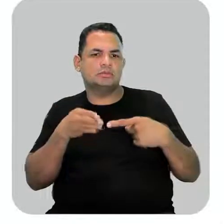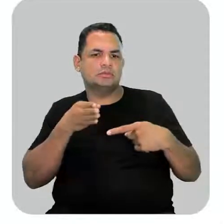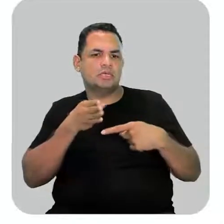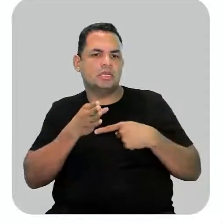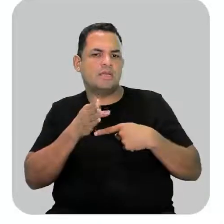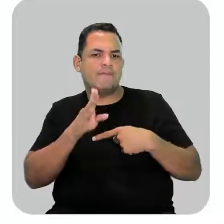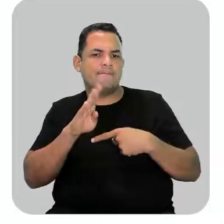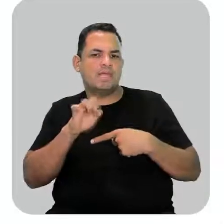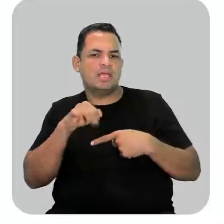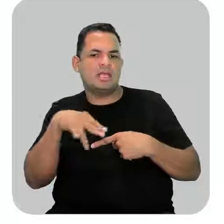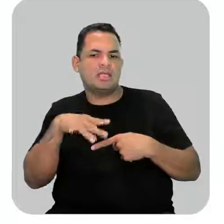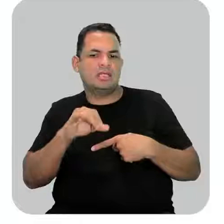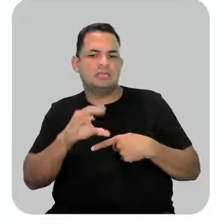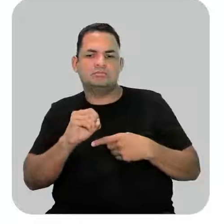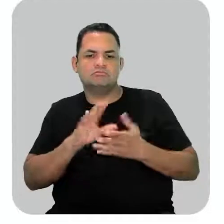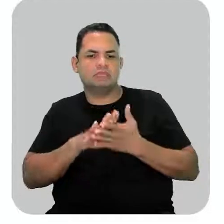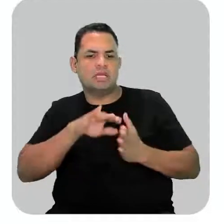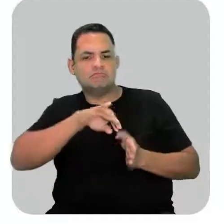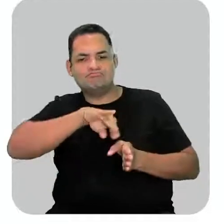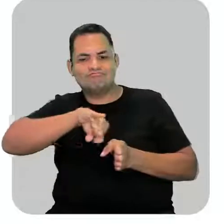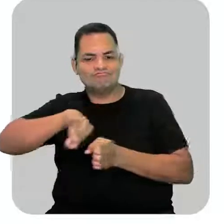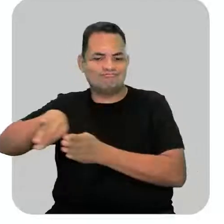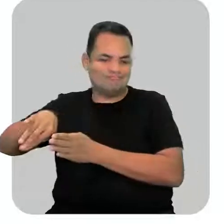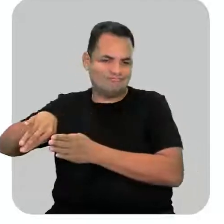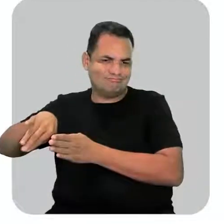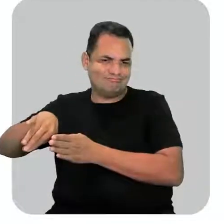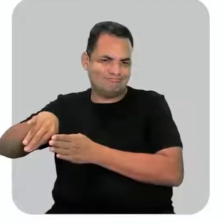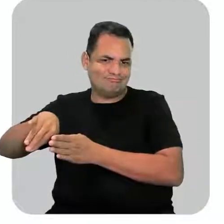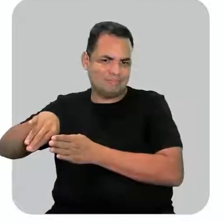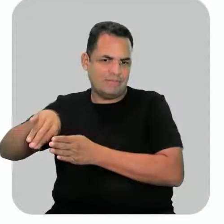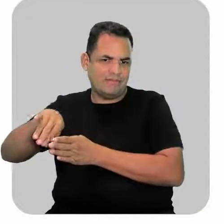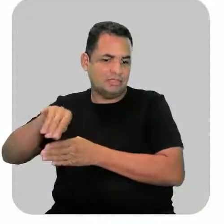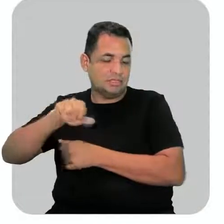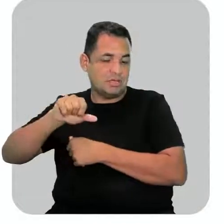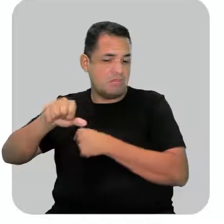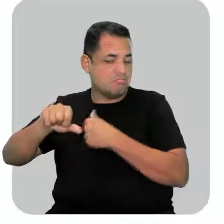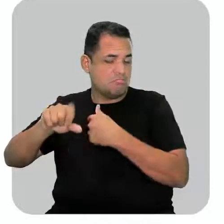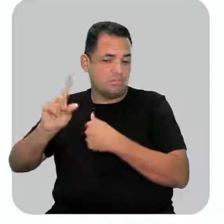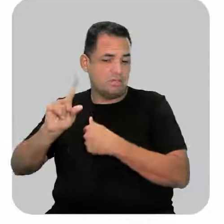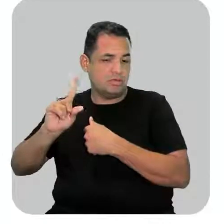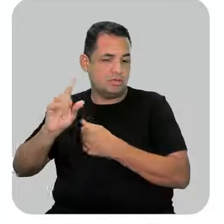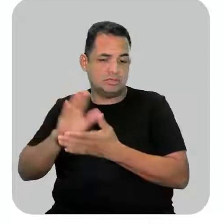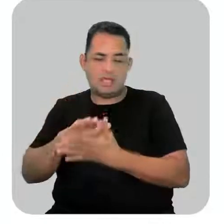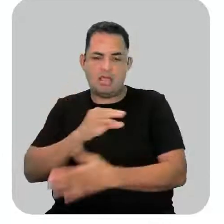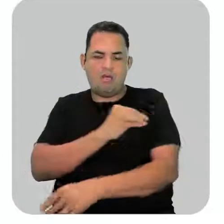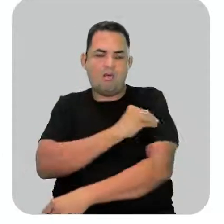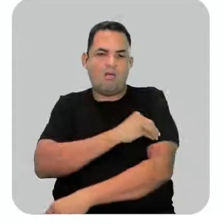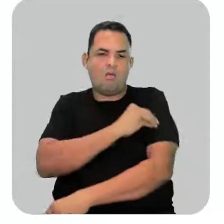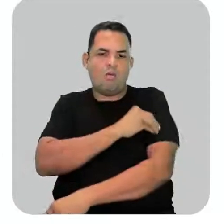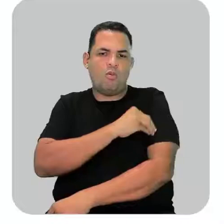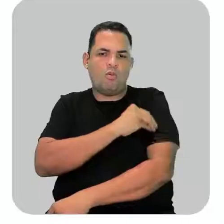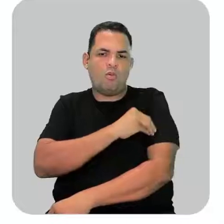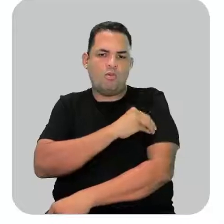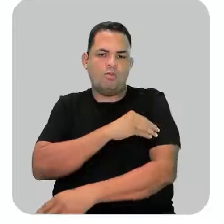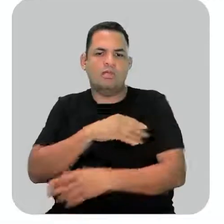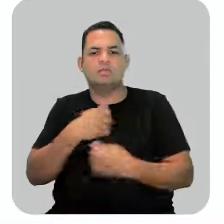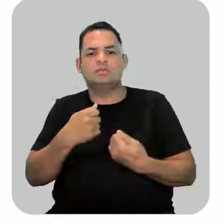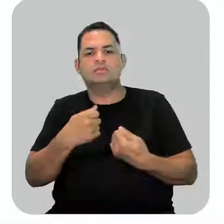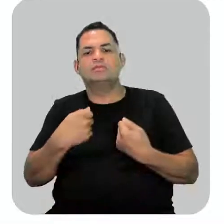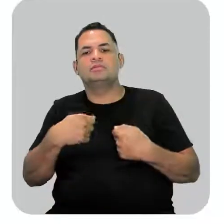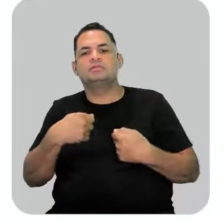sai do nosso conceito de álcool, ele vai ser um fenol, que a gente vai estudar mais na frente. Mas para ser um